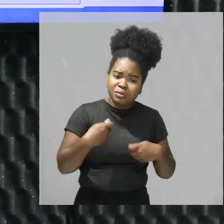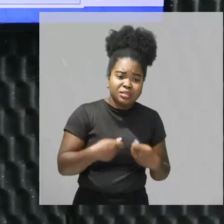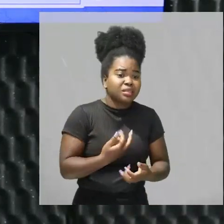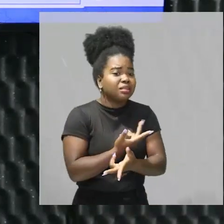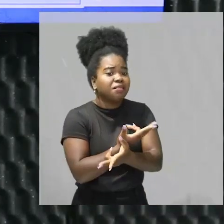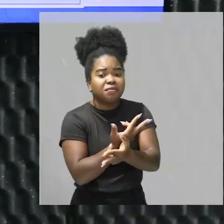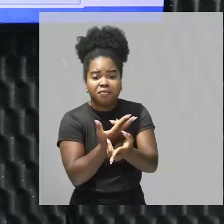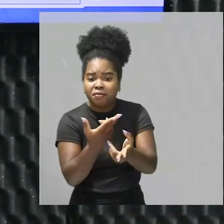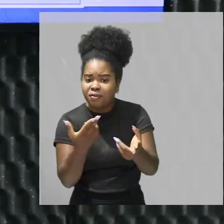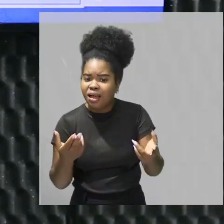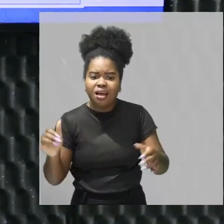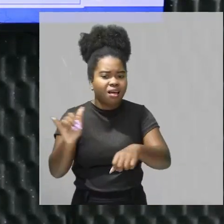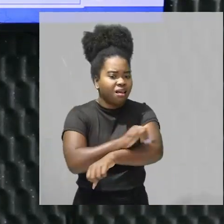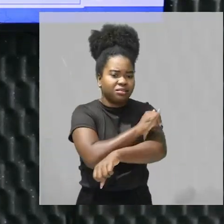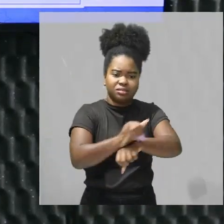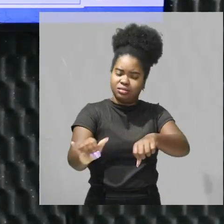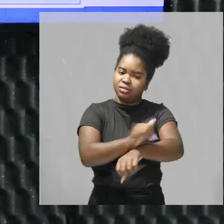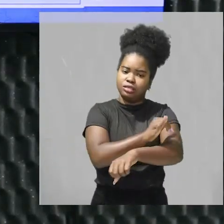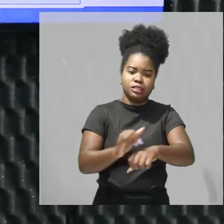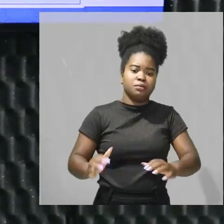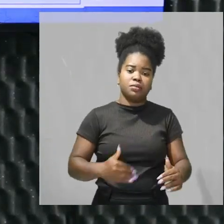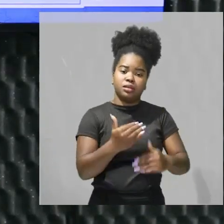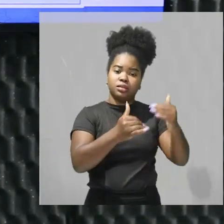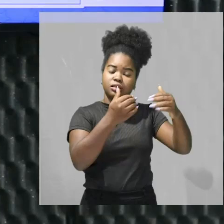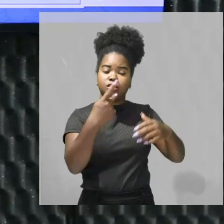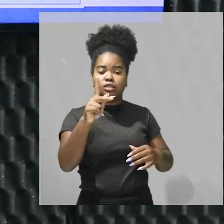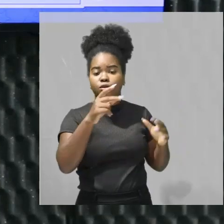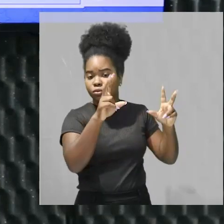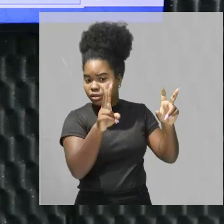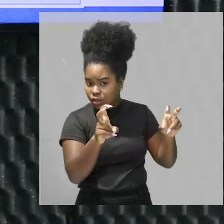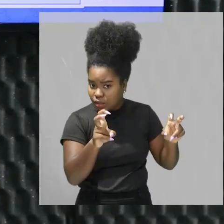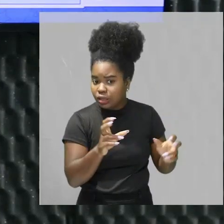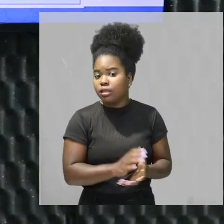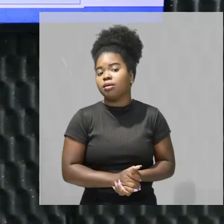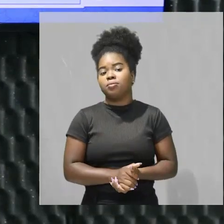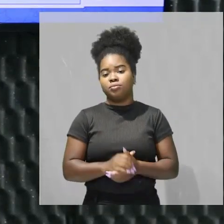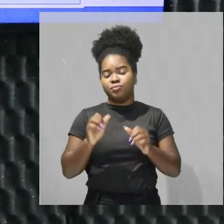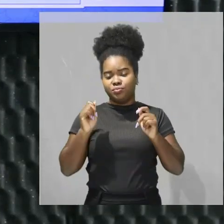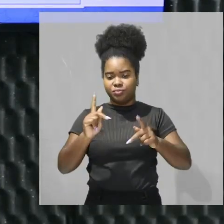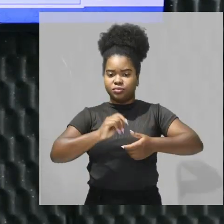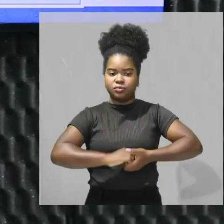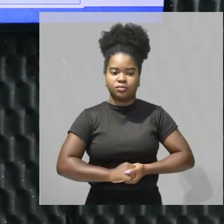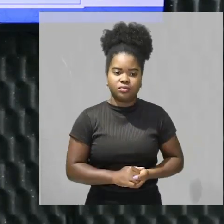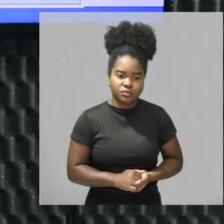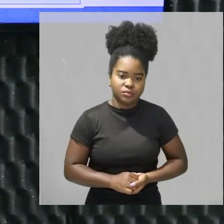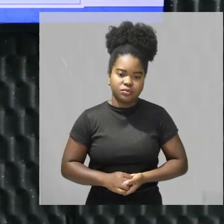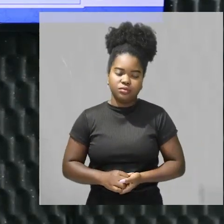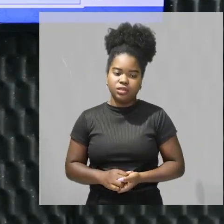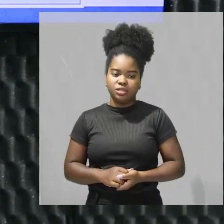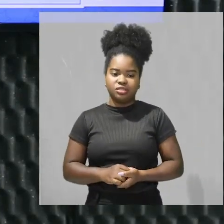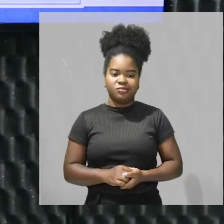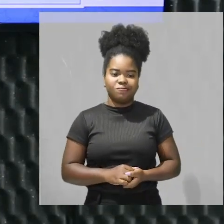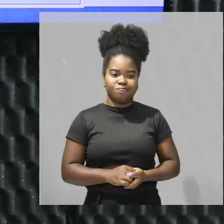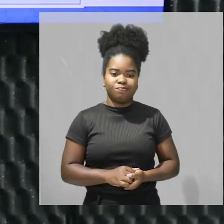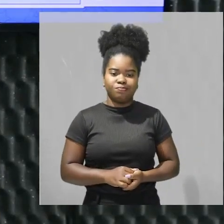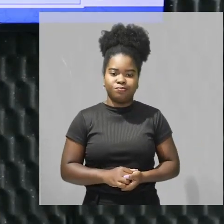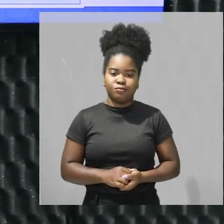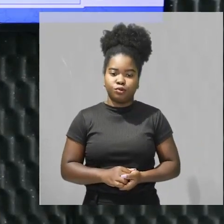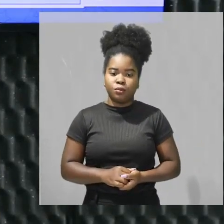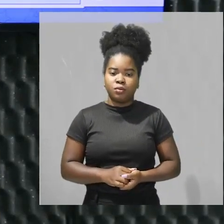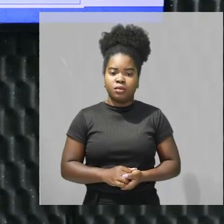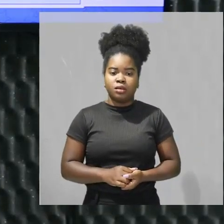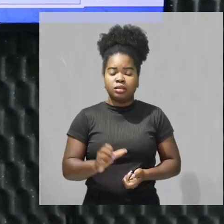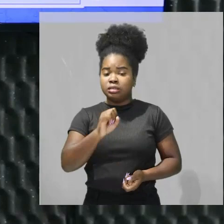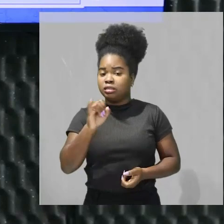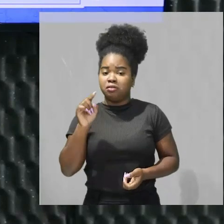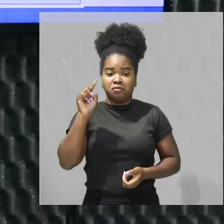tema, né? Dentro dos limites estruturais do texto dissertativo argumentativo. Uma vez que você foge